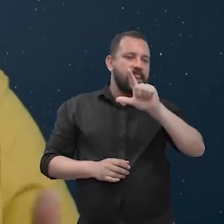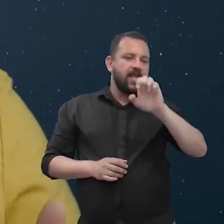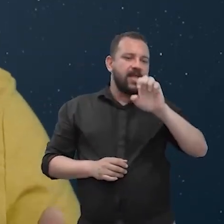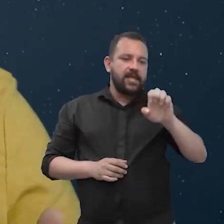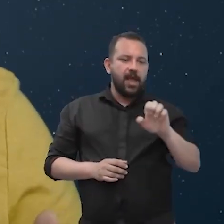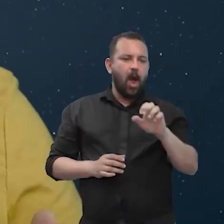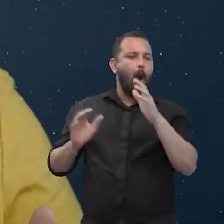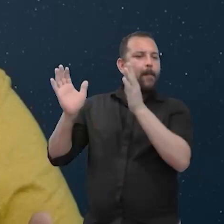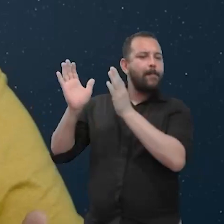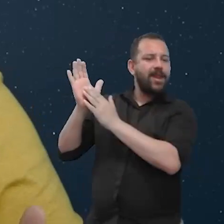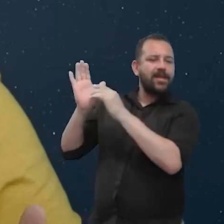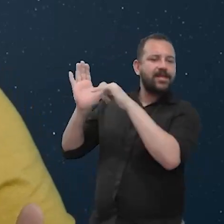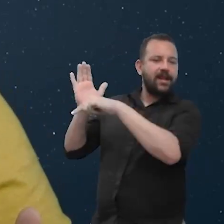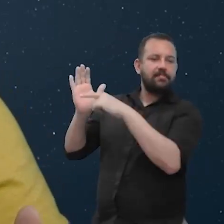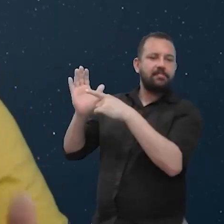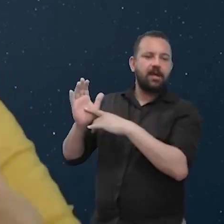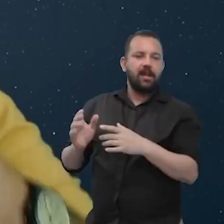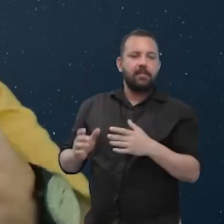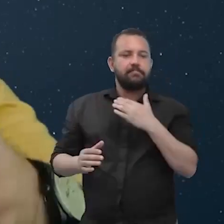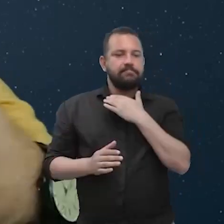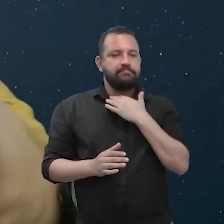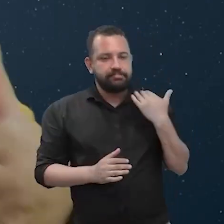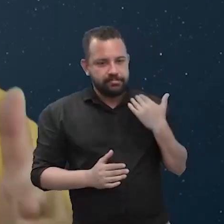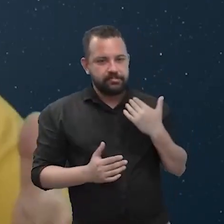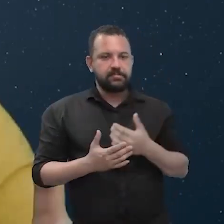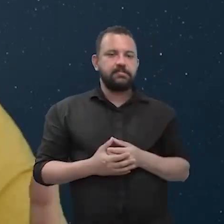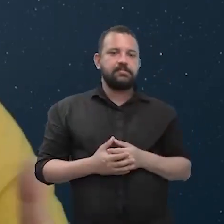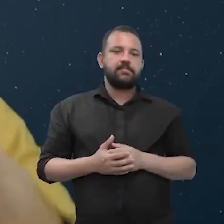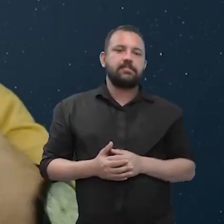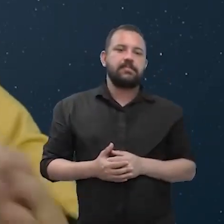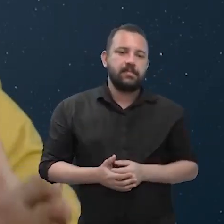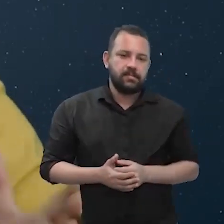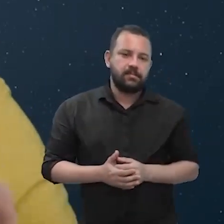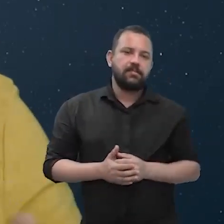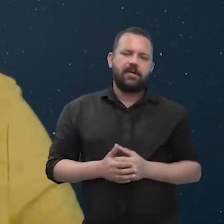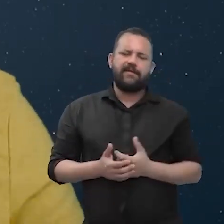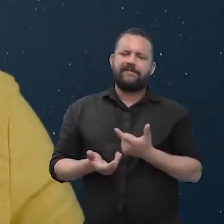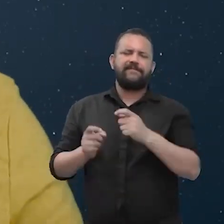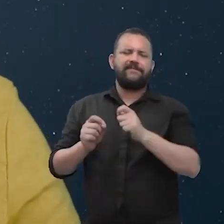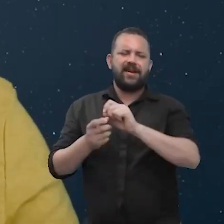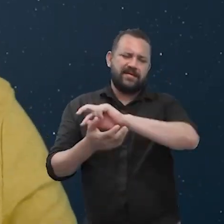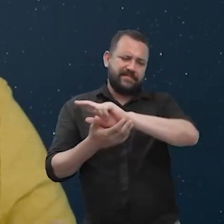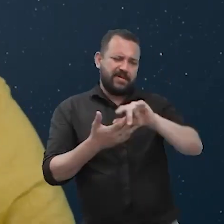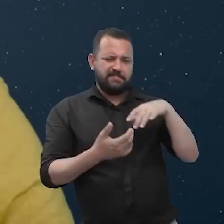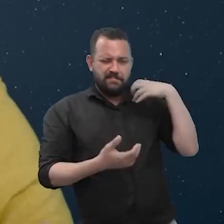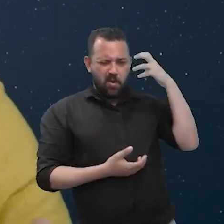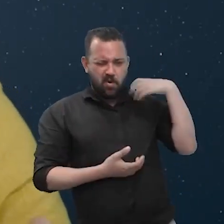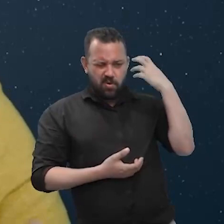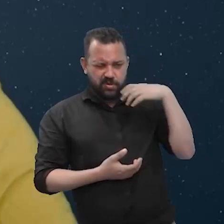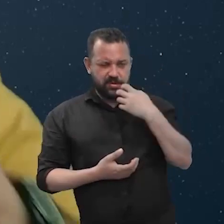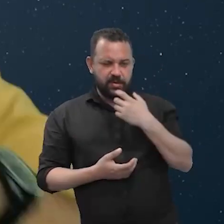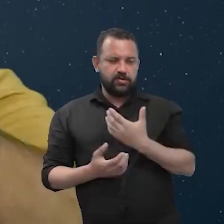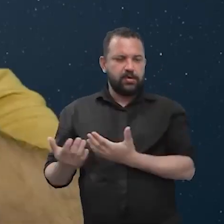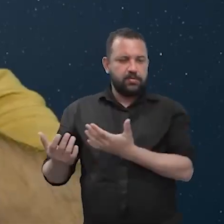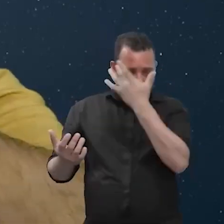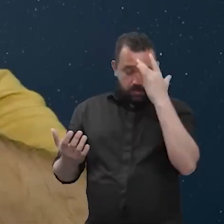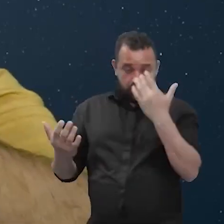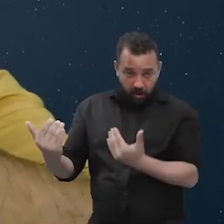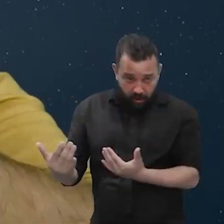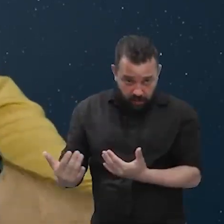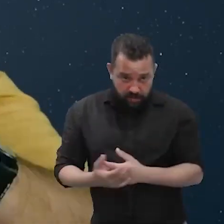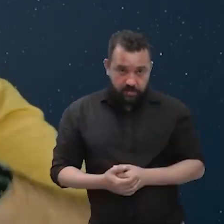à grande cantora que ela foi, né, e que deixou um legado bastante aí para os jovens, ok? Então